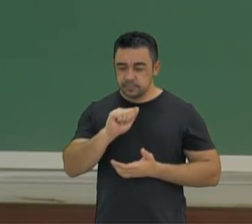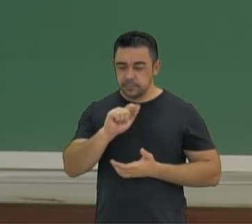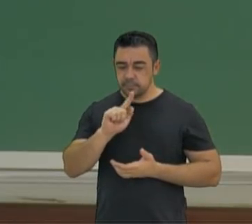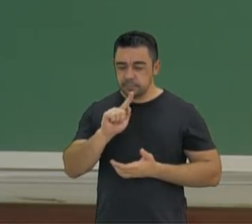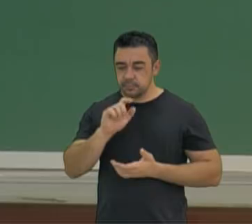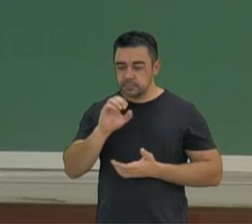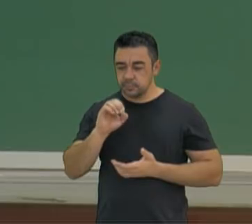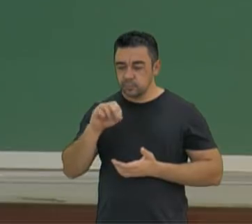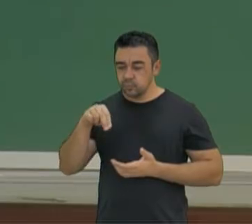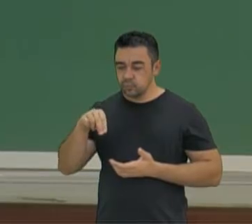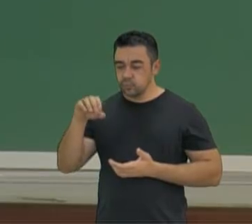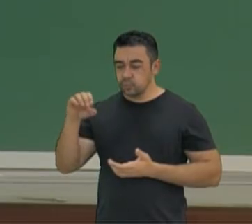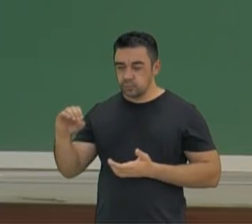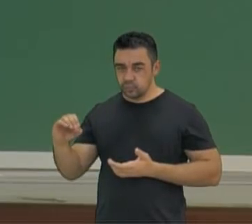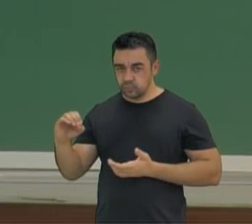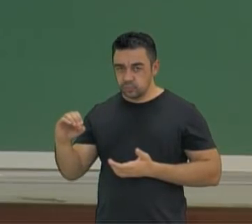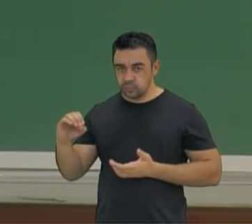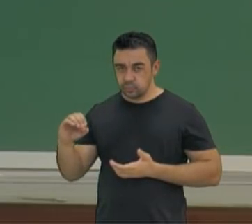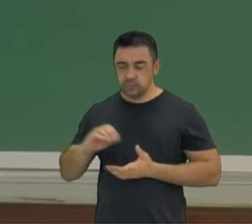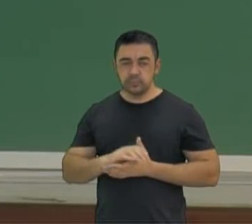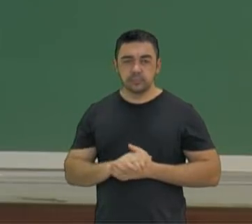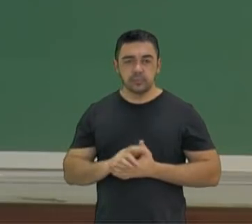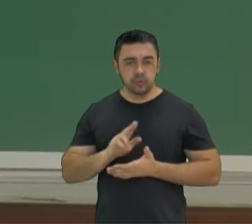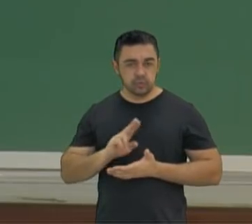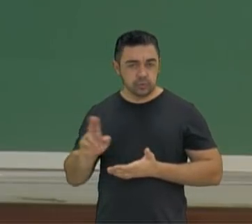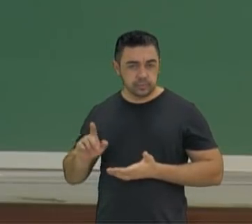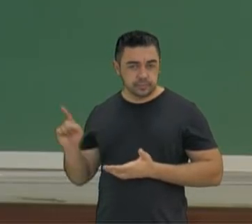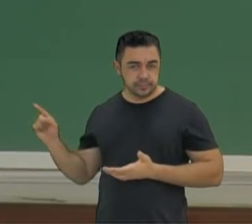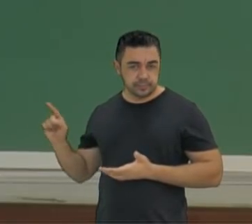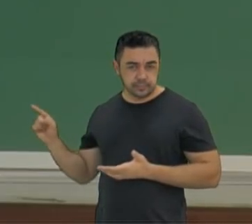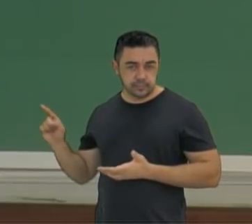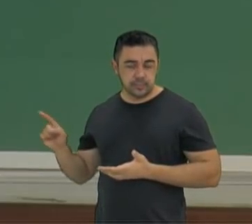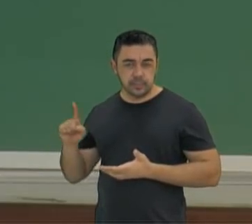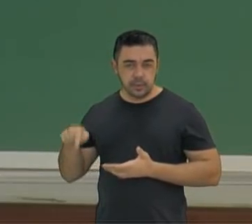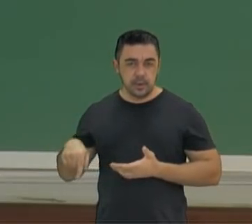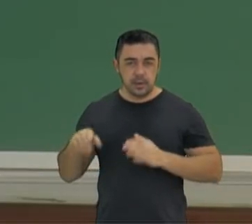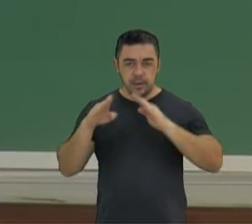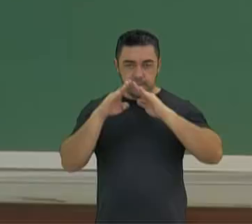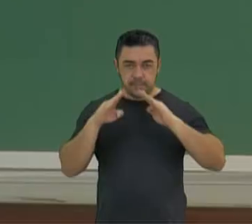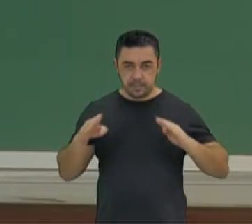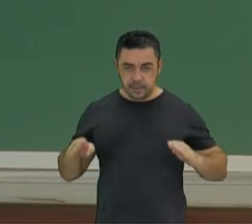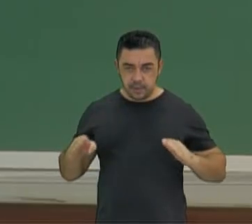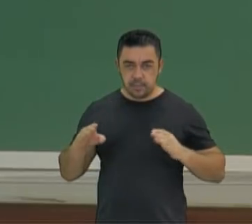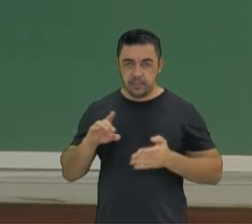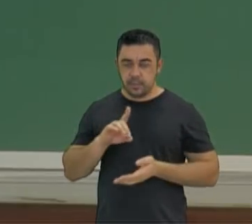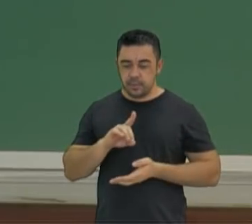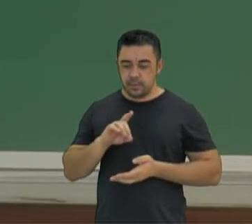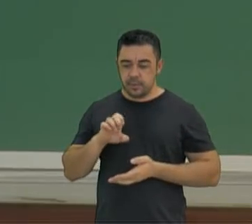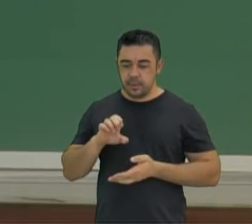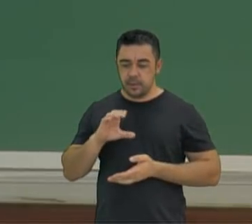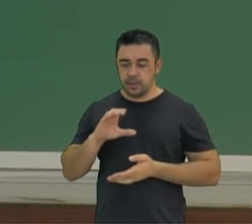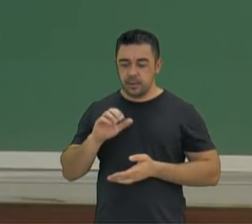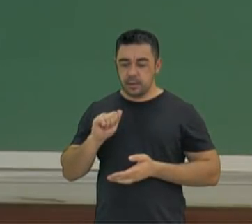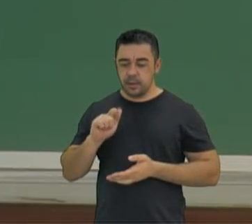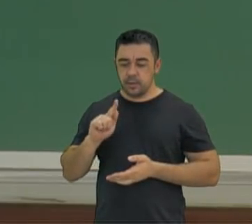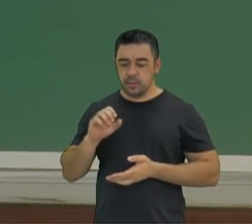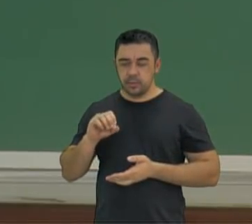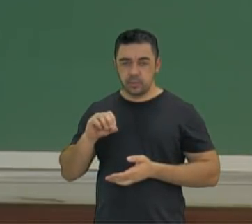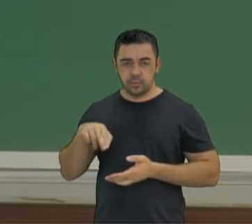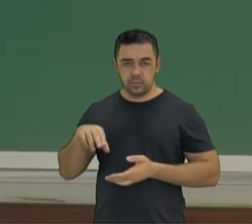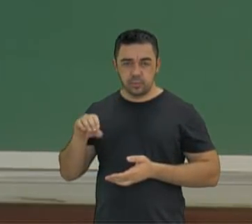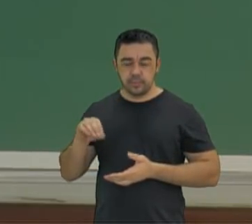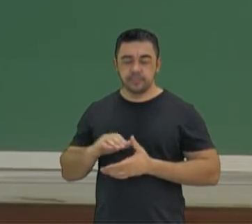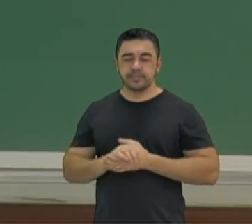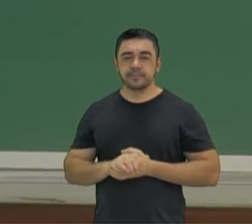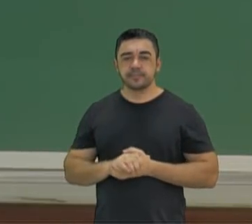Decágono. 10 lados é um decágono. Então, eu tenho aqui um polígono de 10 lados, ou seja, eu tenho o